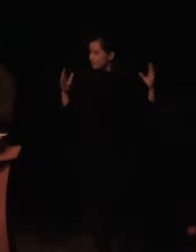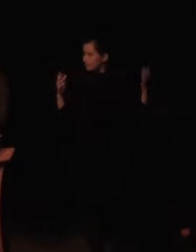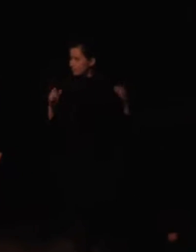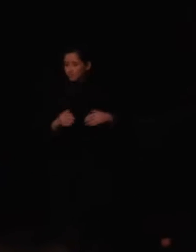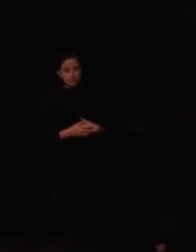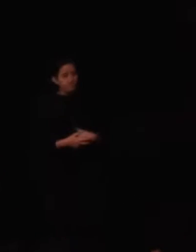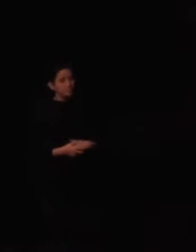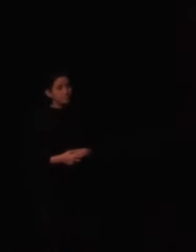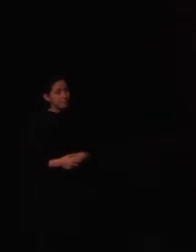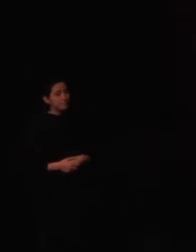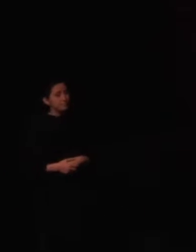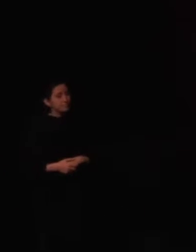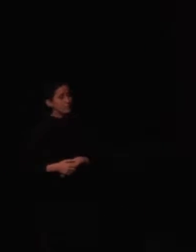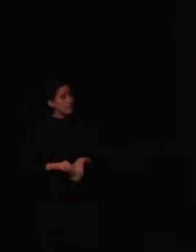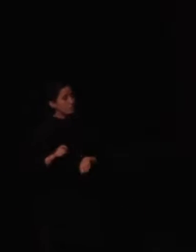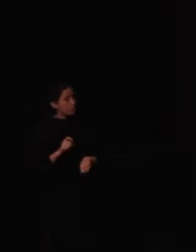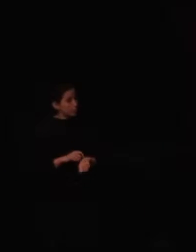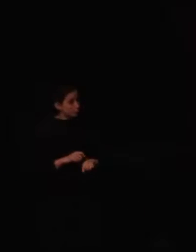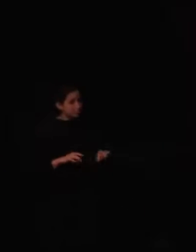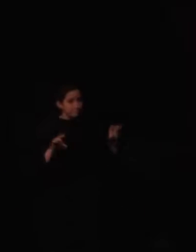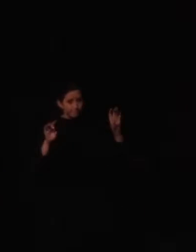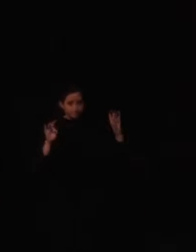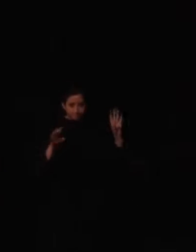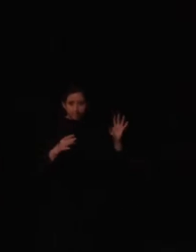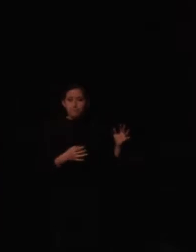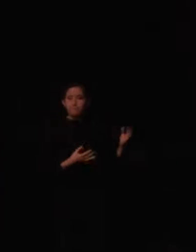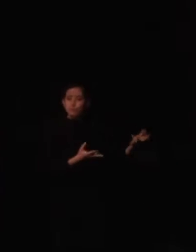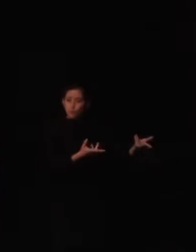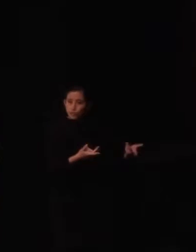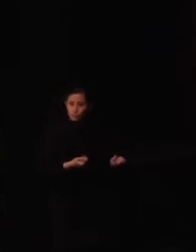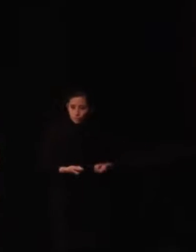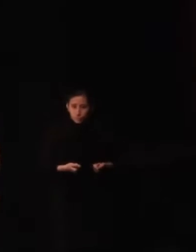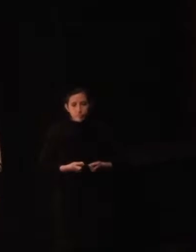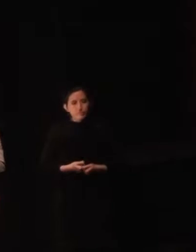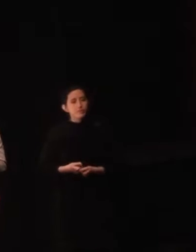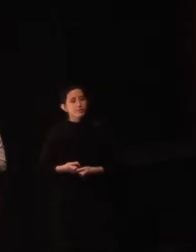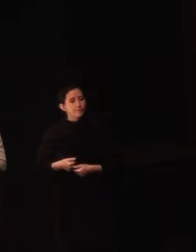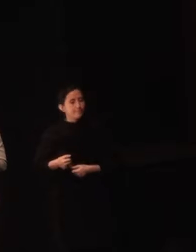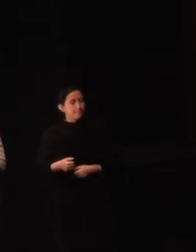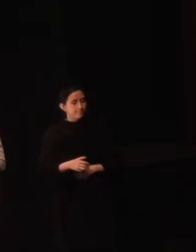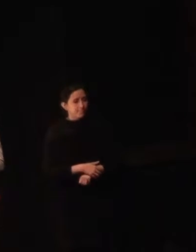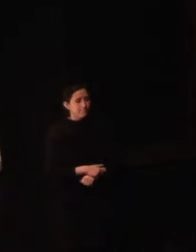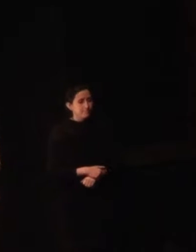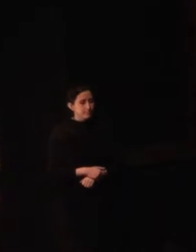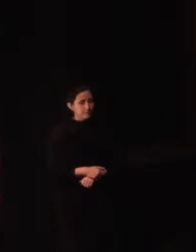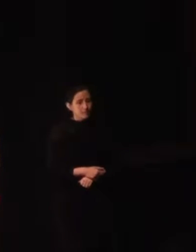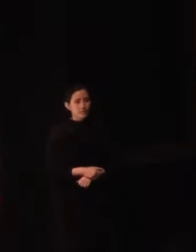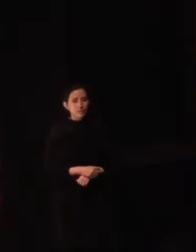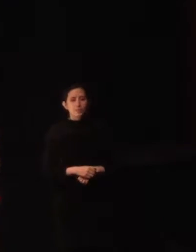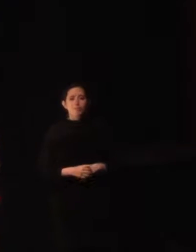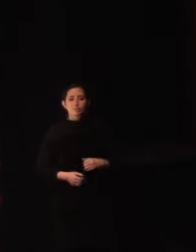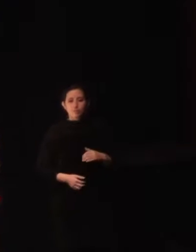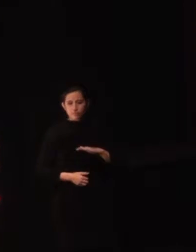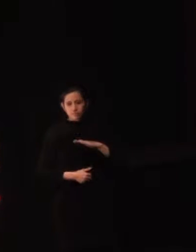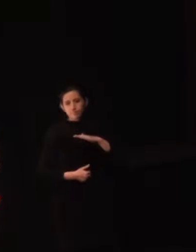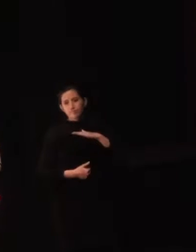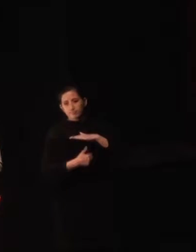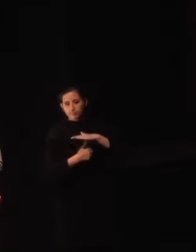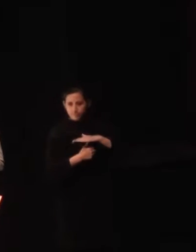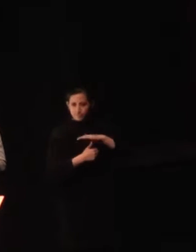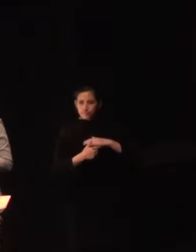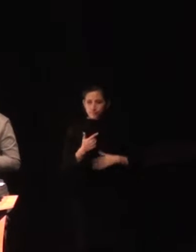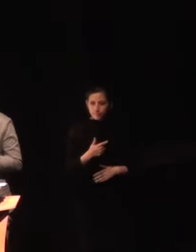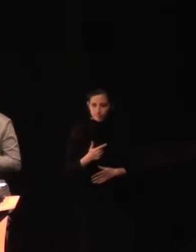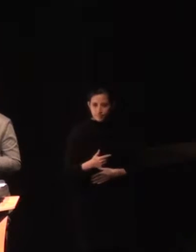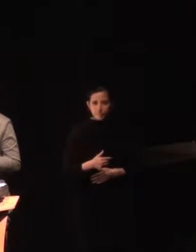Apresentando esse momento especial, eu gostaria de chamar ao palco para proferir algumas palavras o vice-reitor da Universidade Federal da